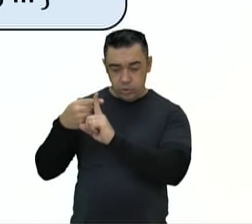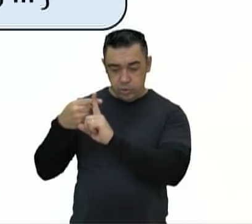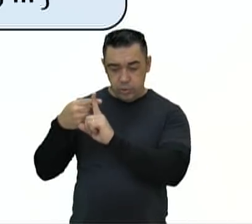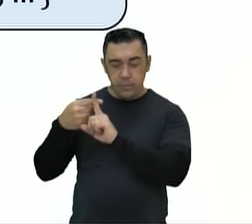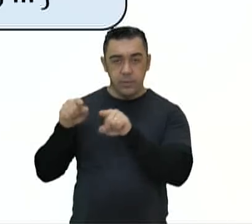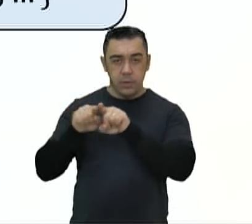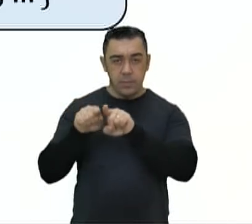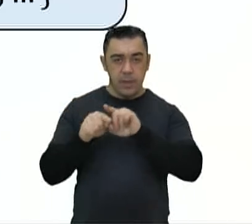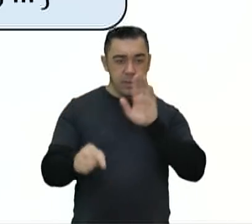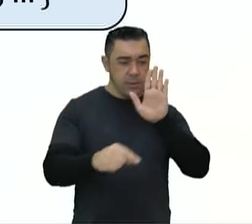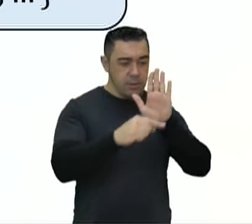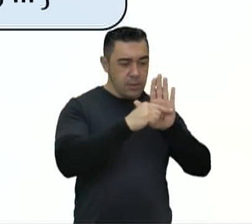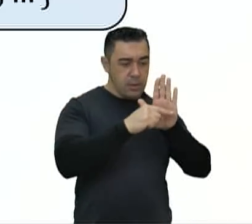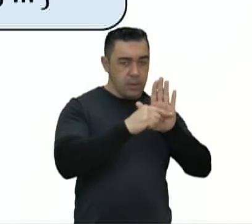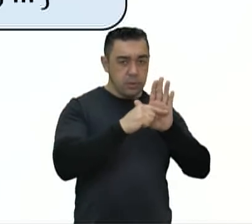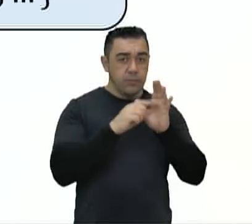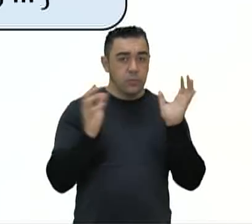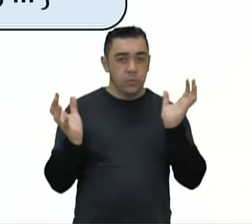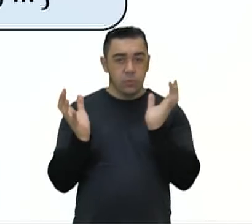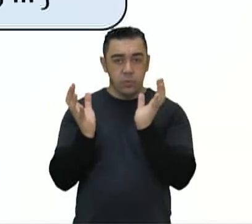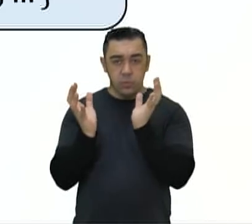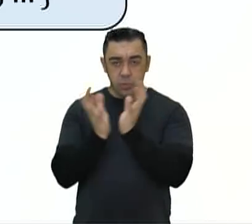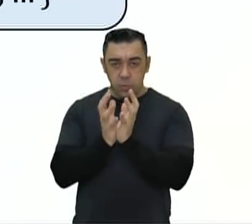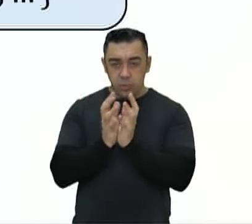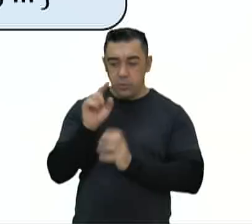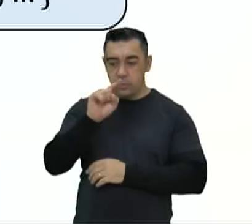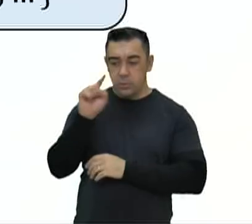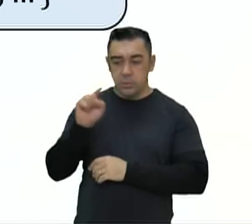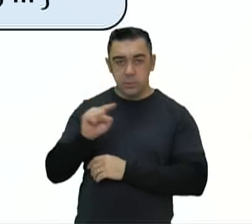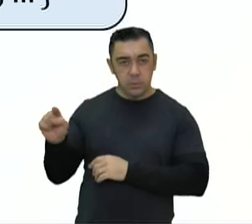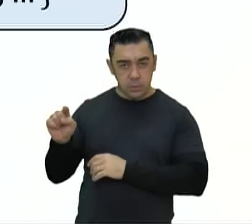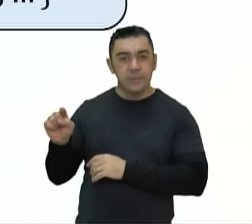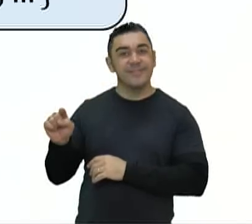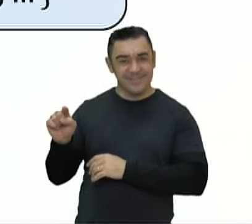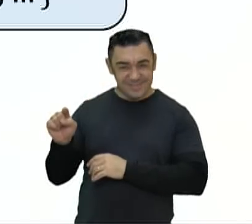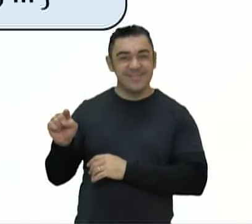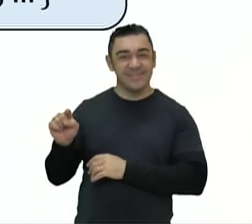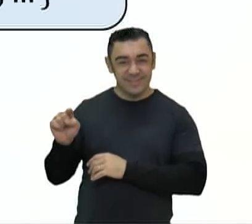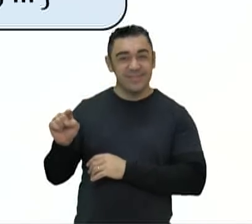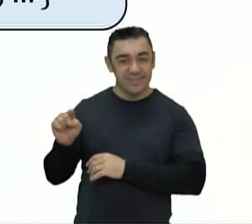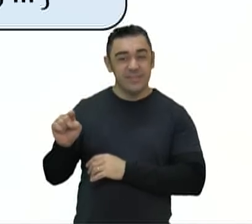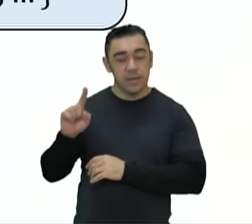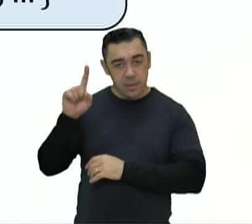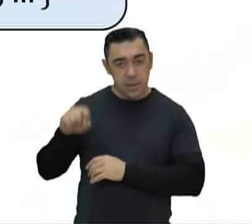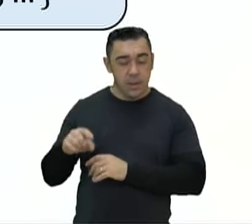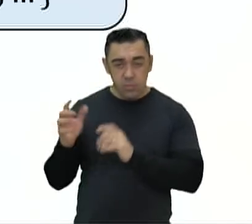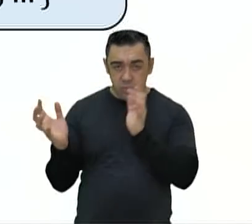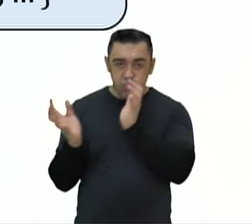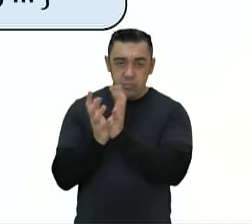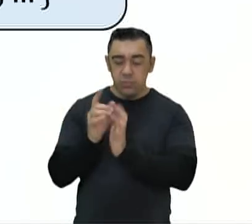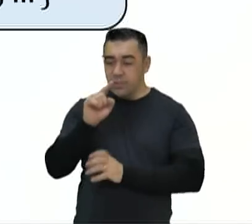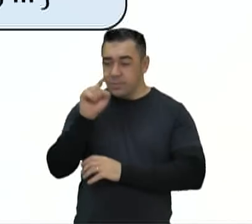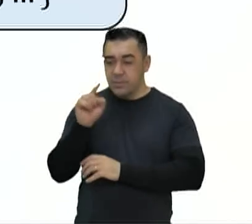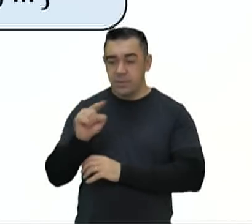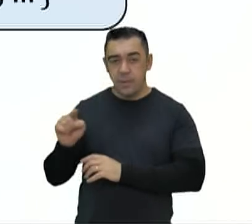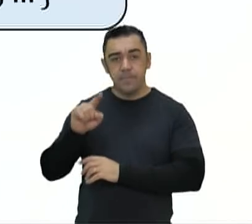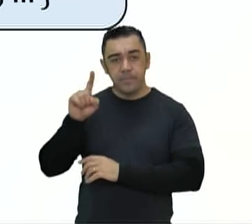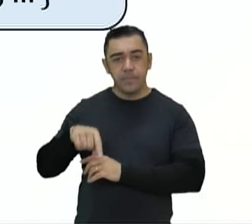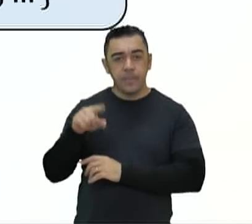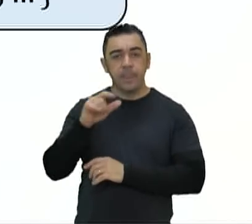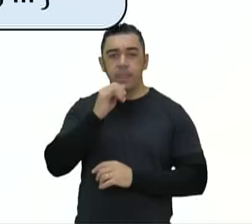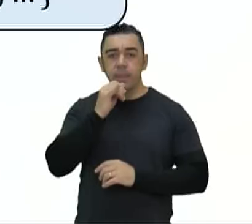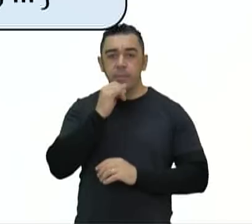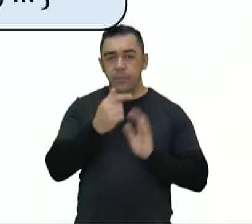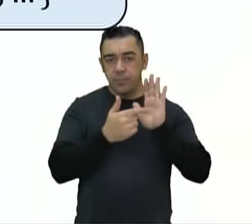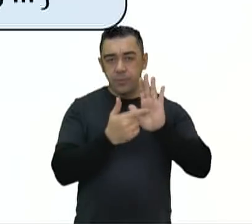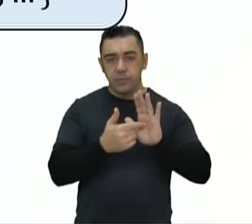números negativos, incluindo o zero. Estes números formam o conjunto dos números inteiros. Ele é